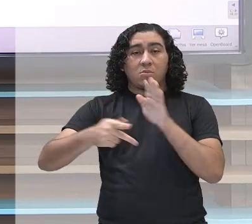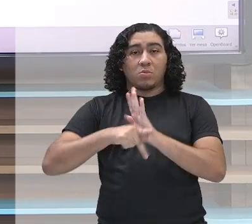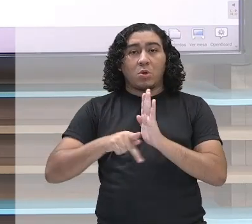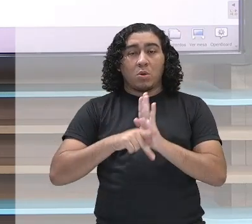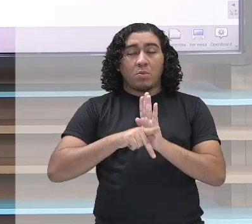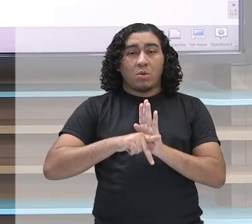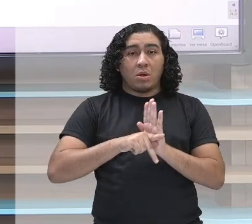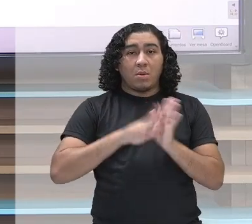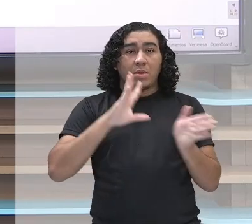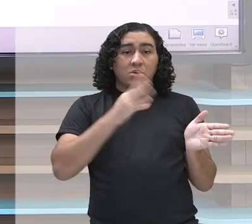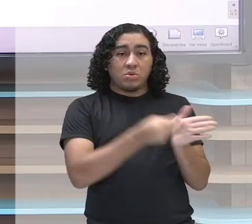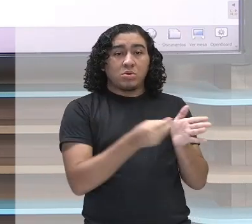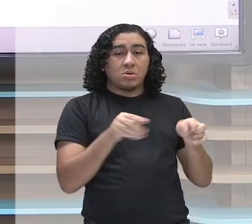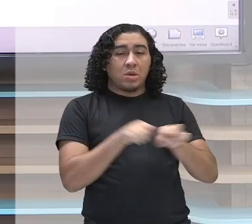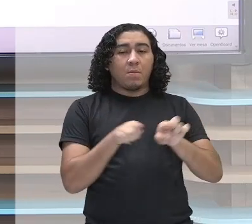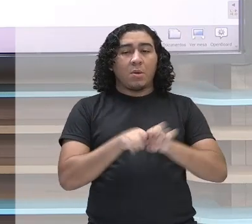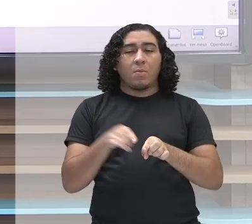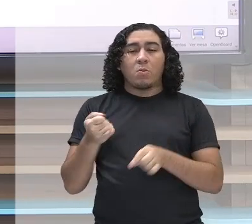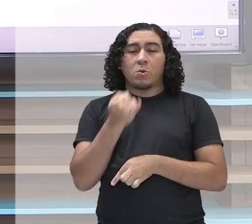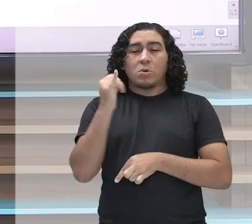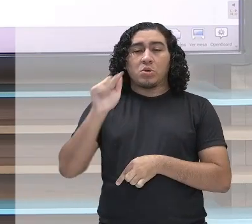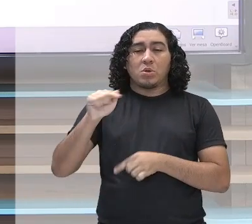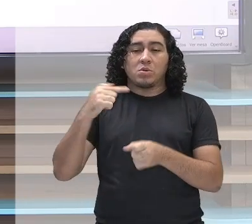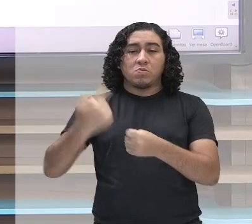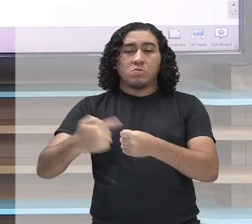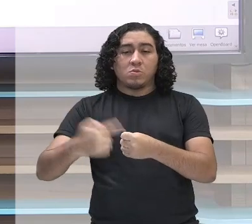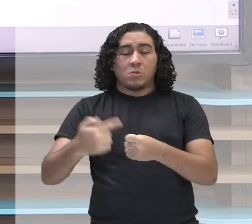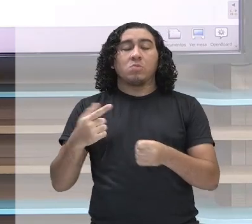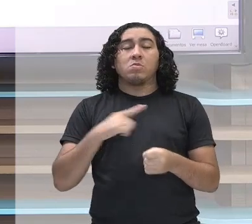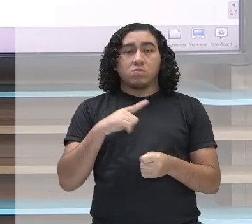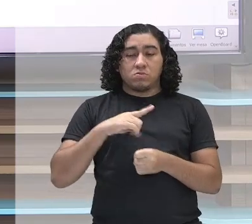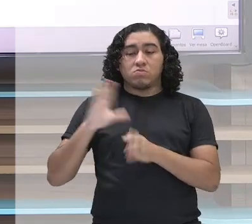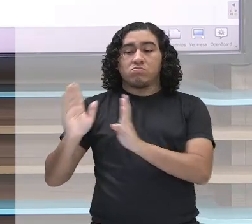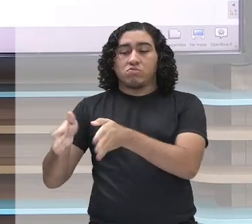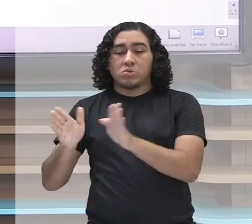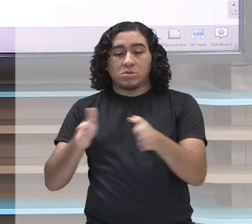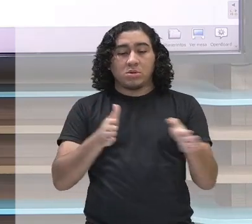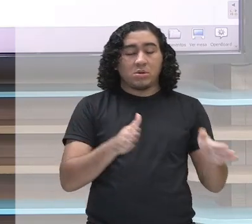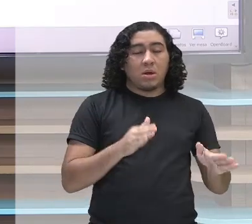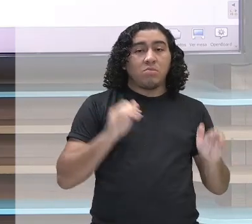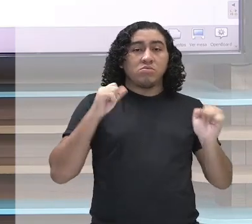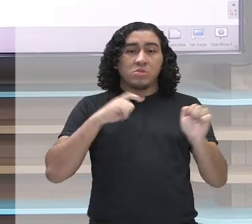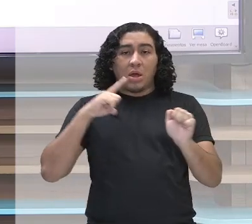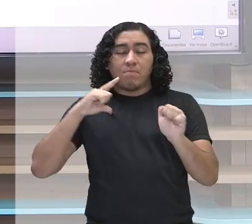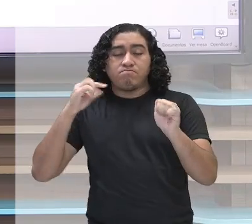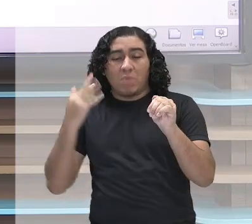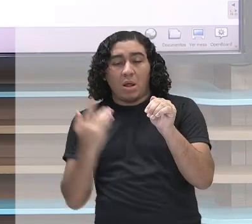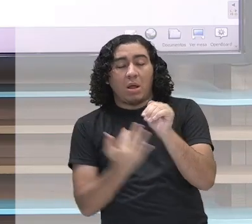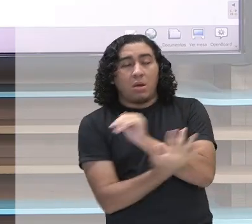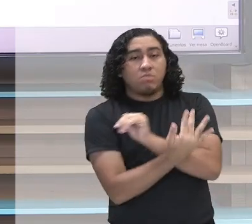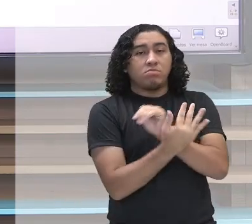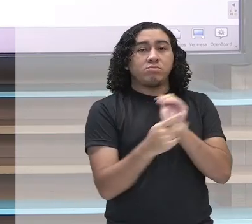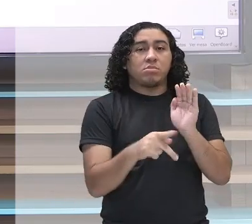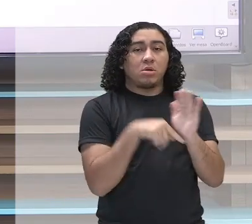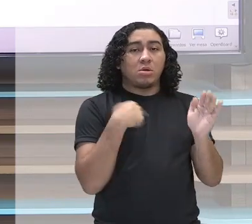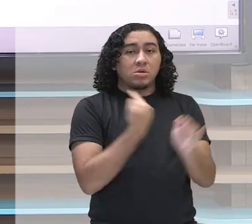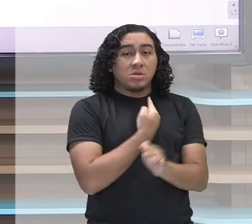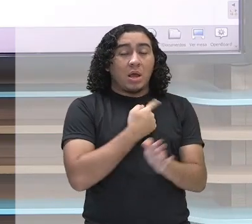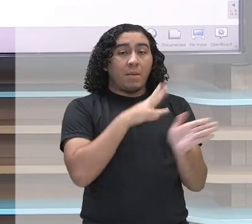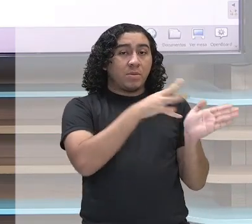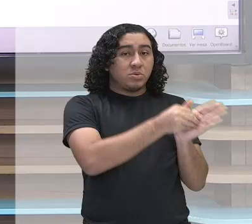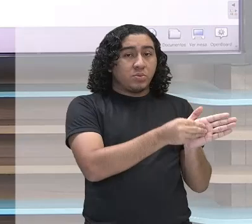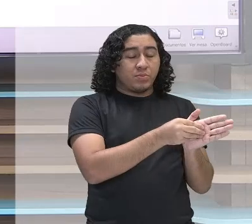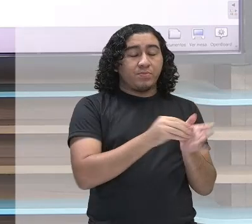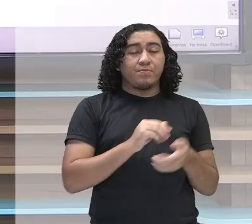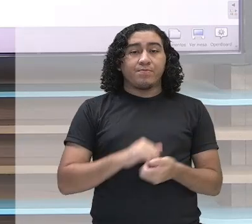e a importância dessas cidades também para esse processo de urbanização aqui para a nossa região da Amazônia. E